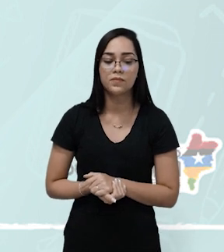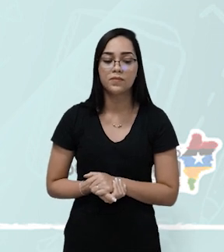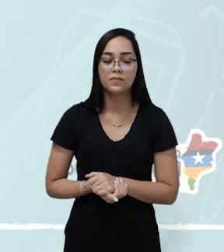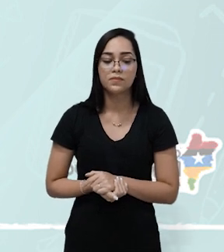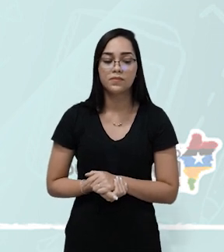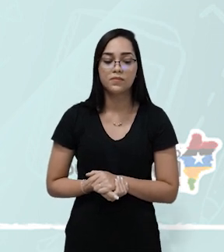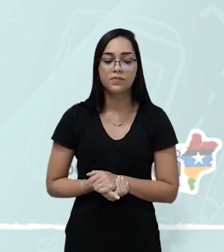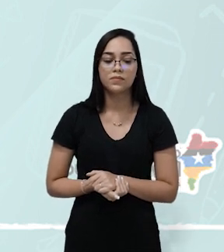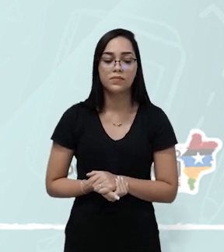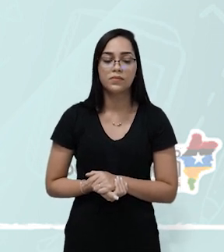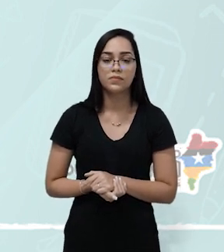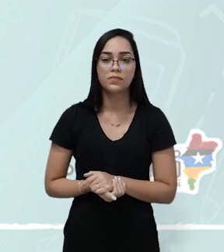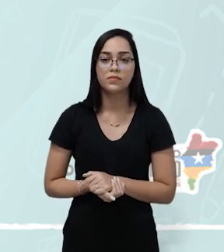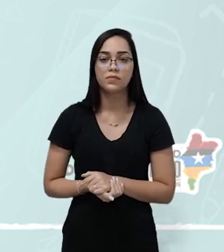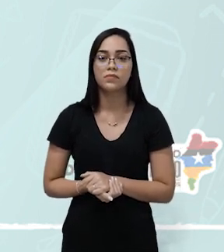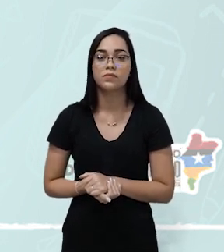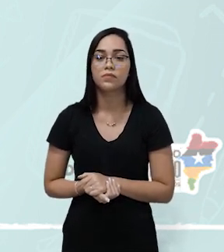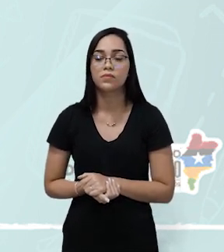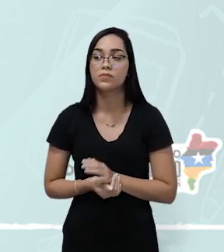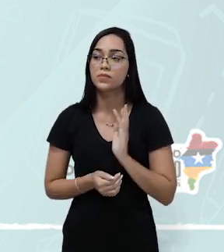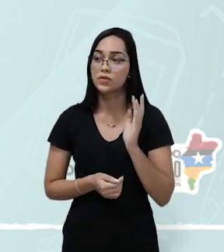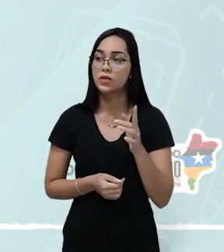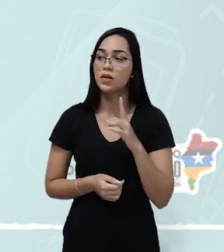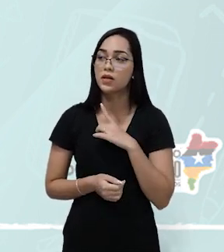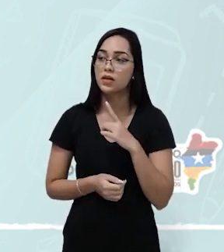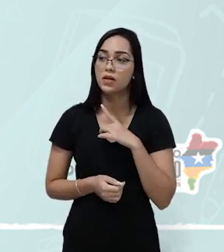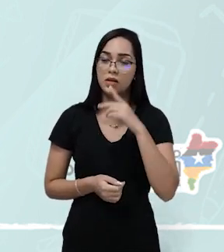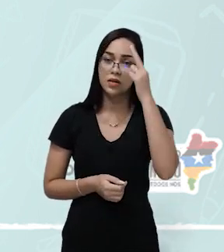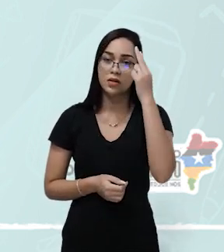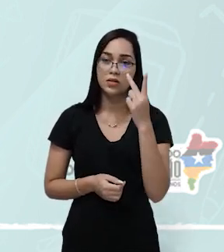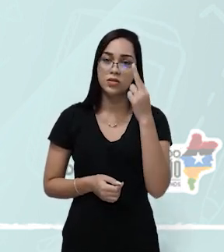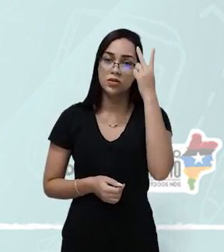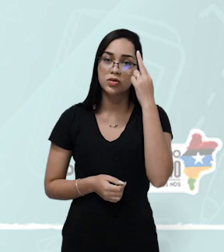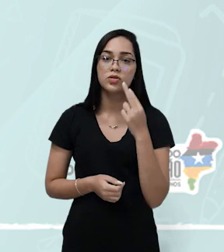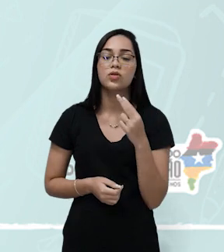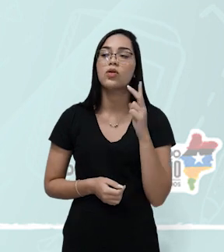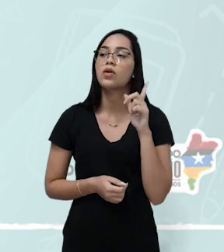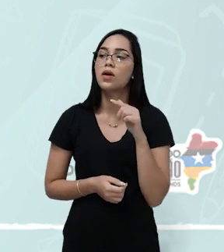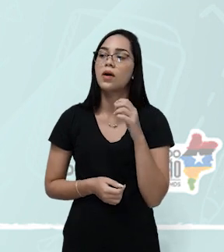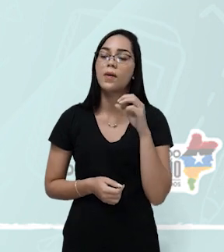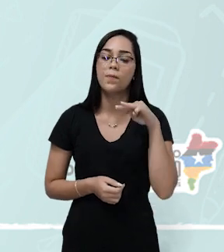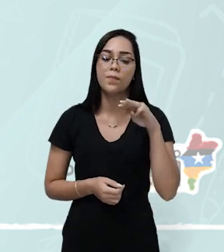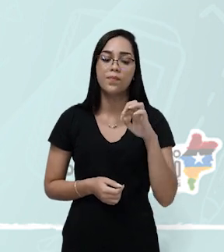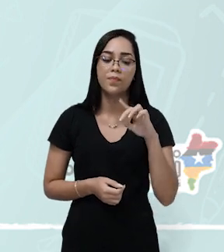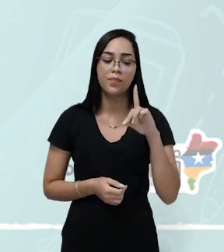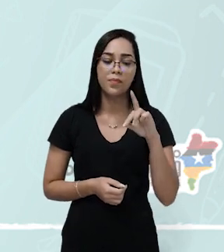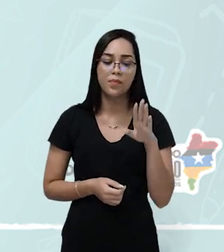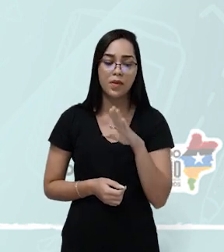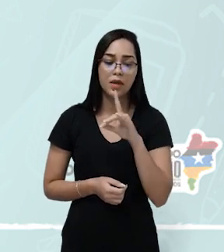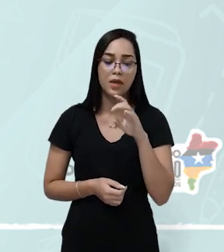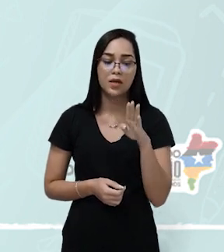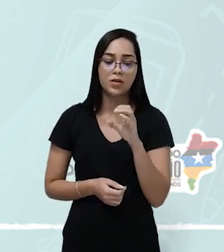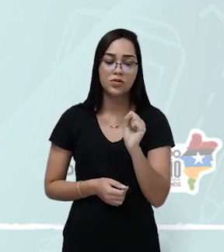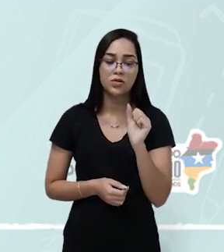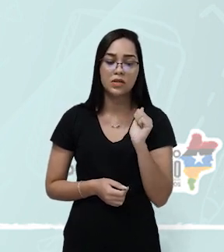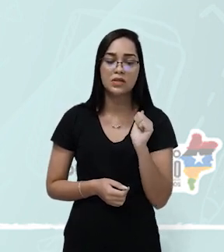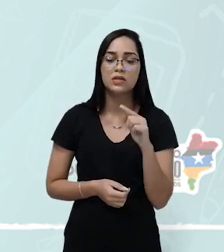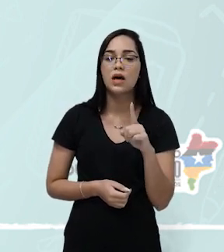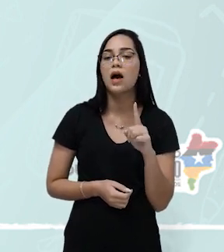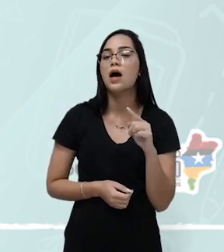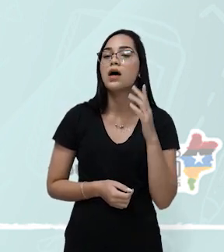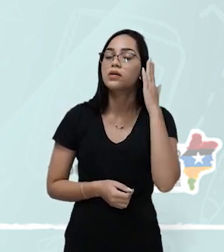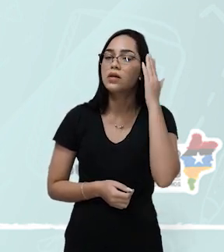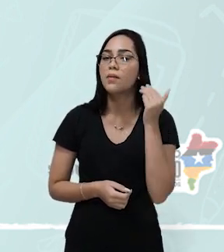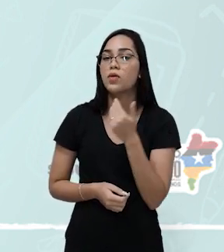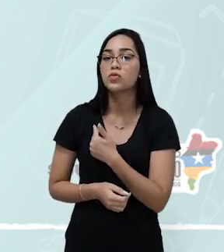prestados à coroa. Aqui, gente, já entra um pouquinho de história, né? Mendes Sá, você vai saber a respeito